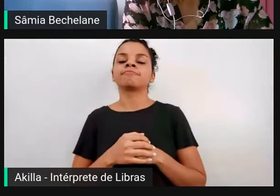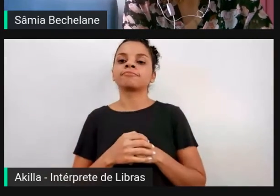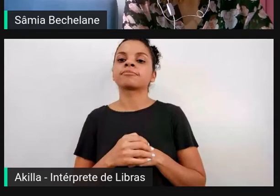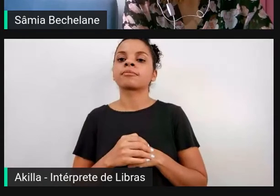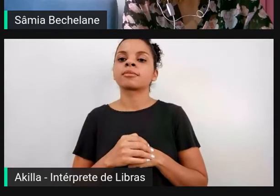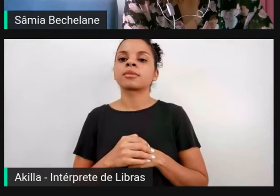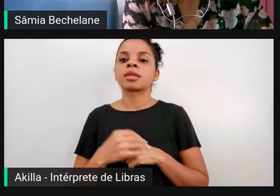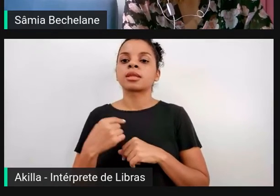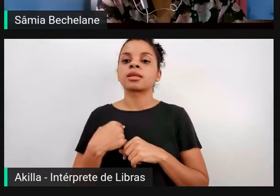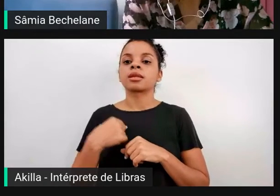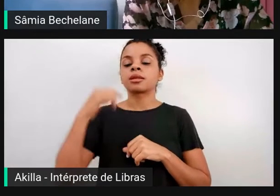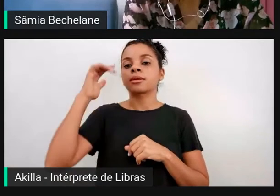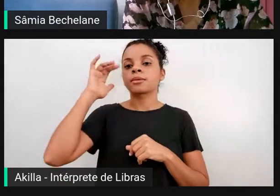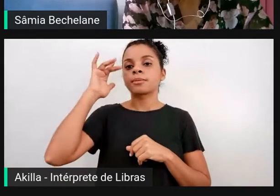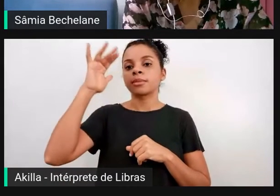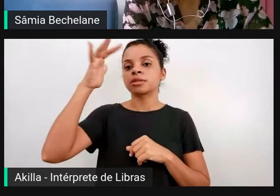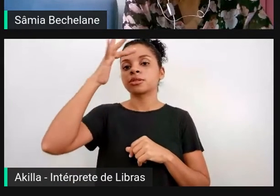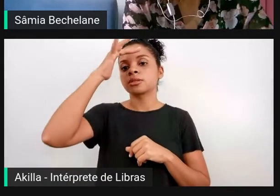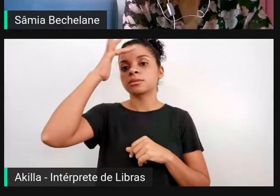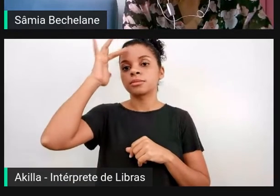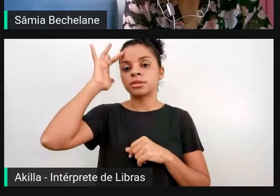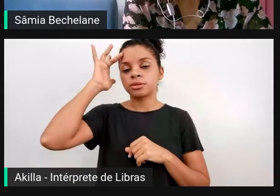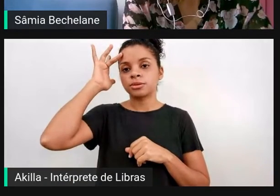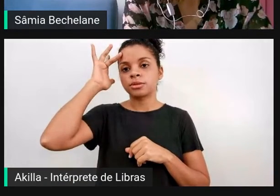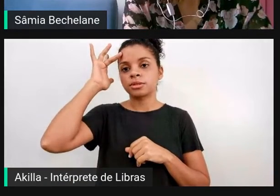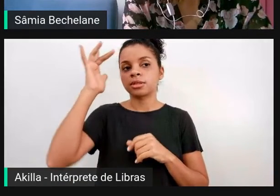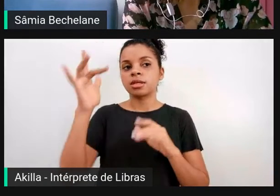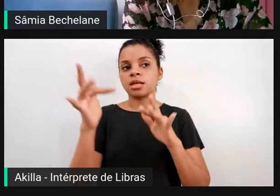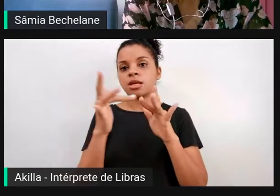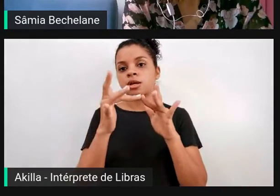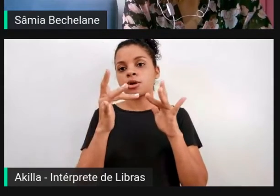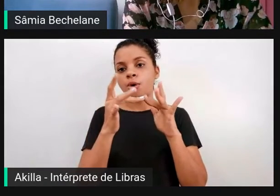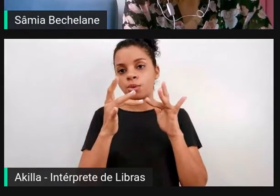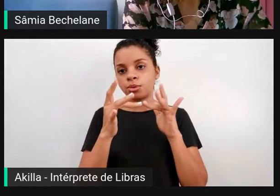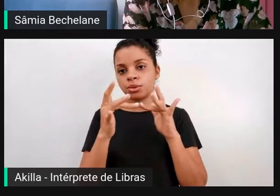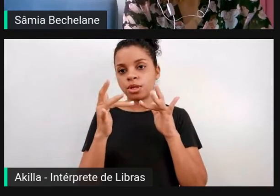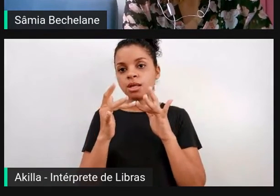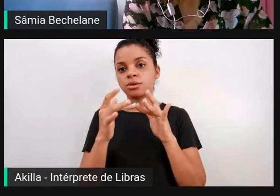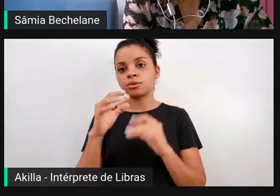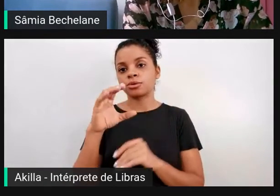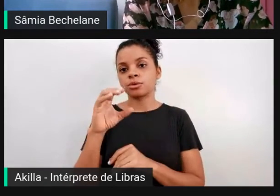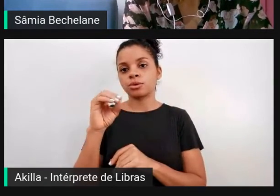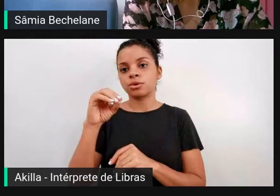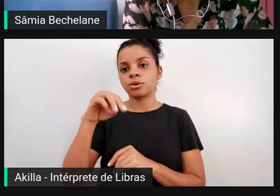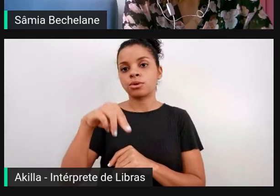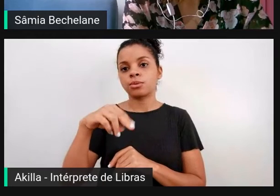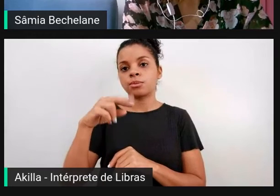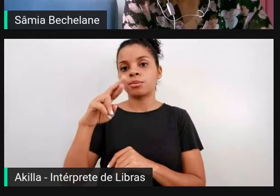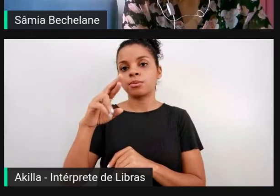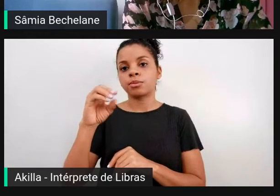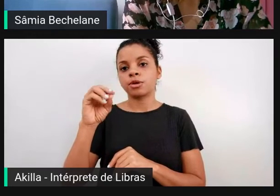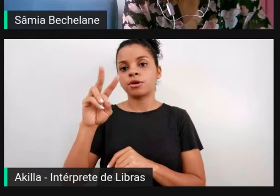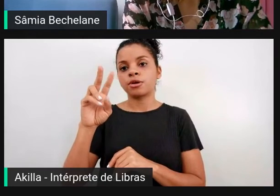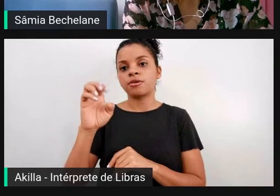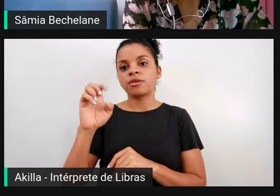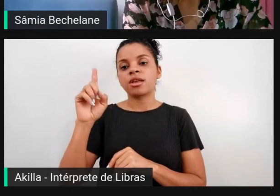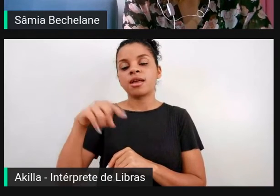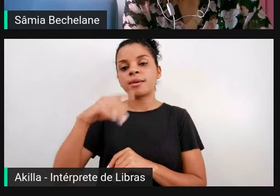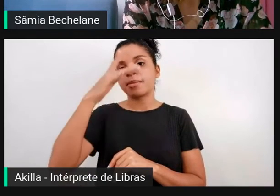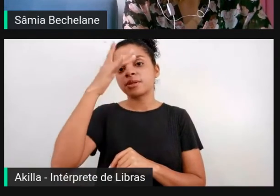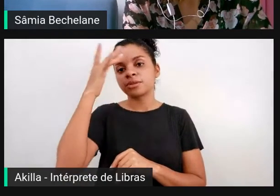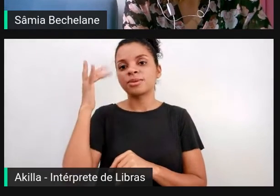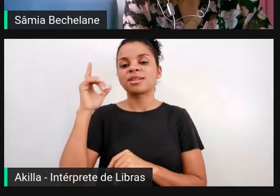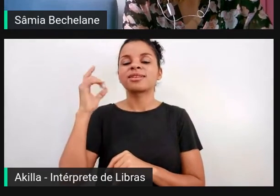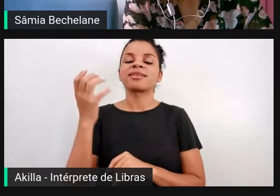pessoas, intuitivamente, que as pessoas que mais entram em contato com o Comprove sejam aquelas que queiram rebater conteúdos que elas